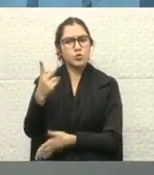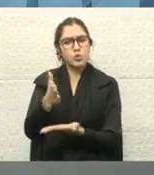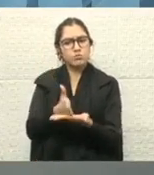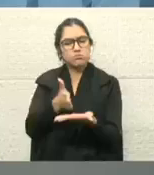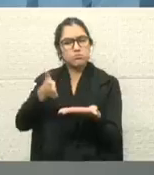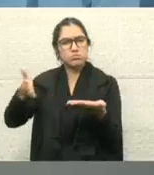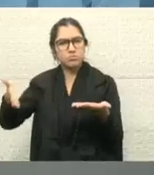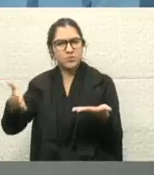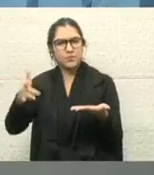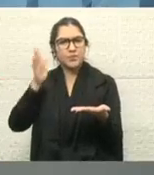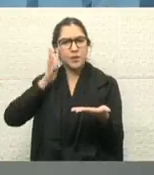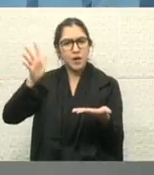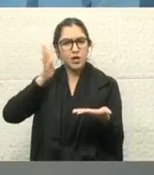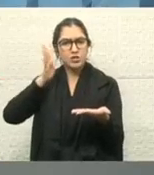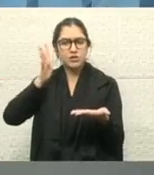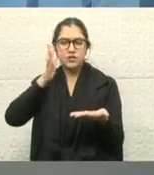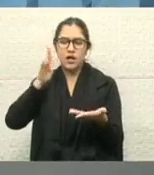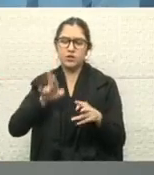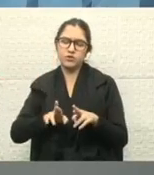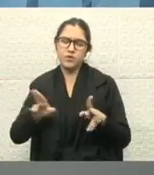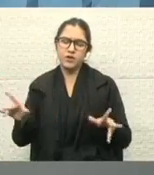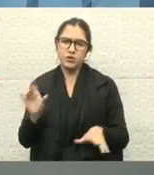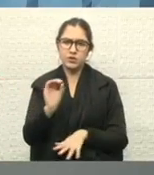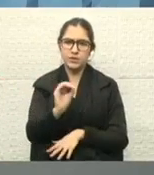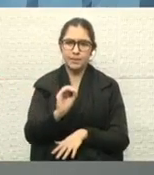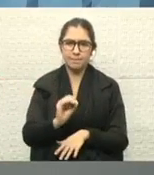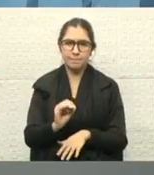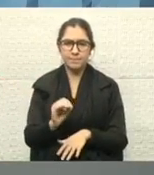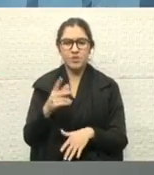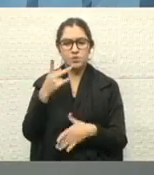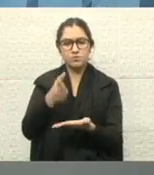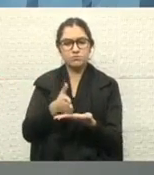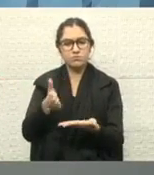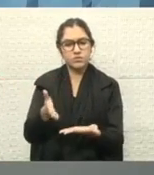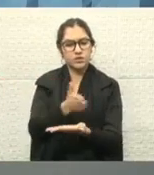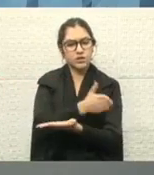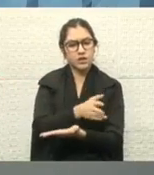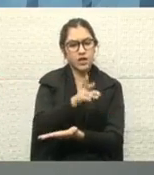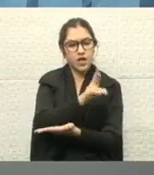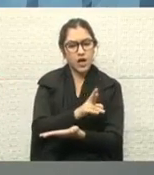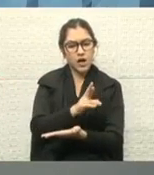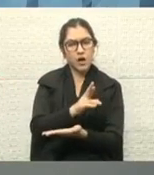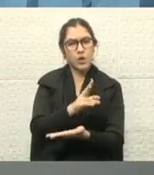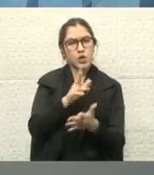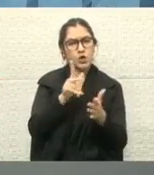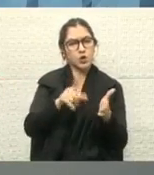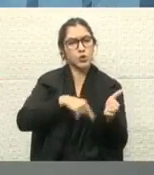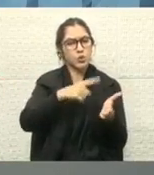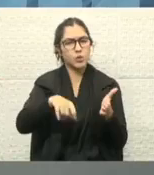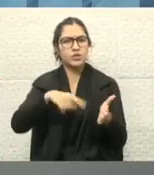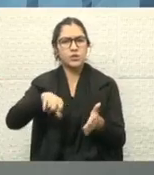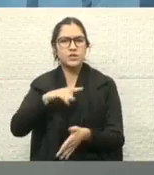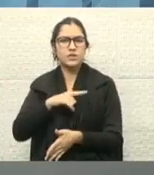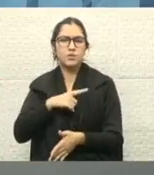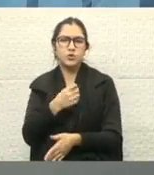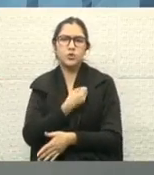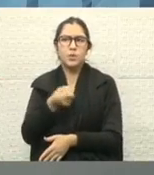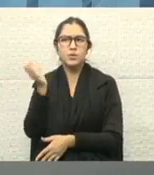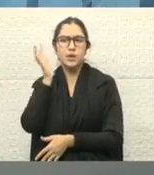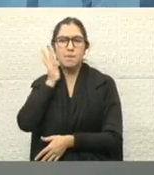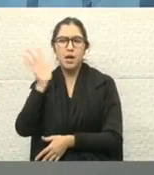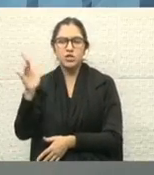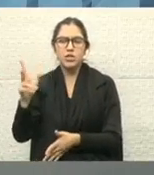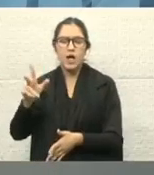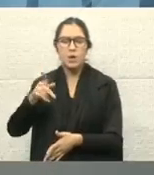parte imaginária diferente de 0. A sua parte real é nula. E aí nós temos os números que são